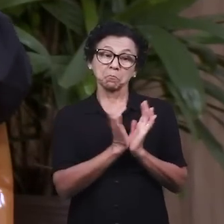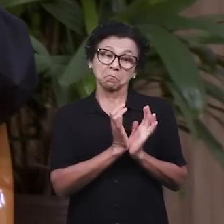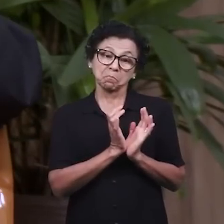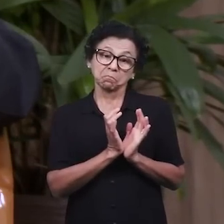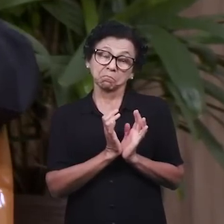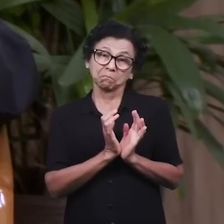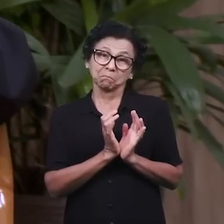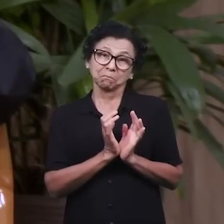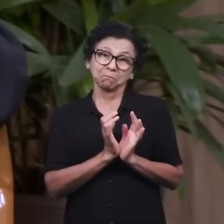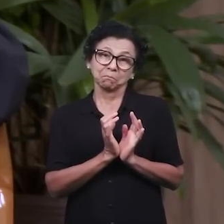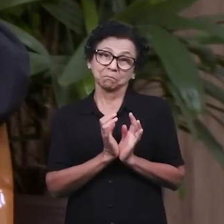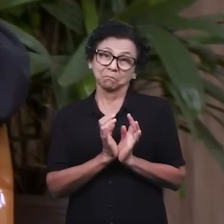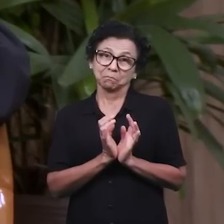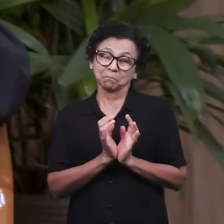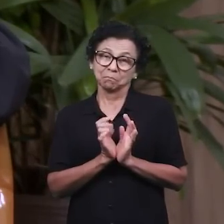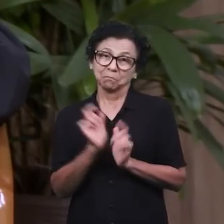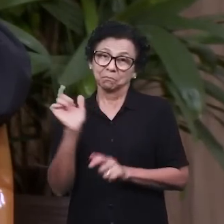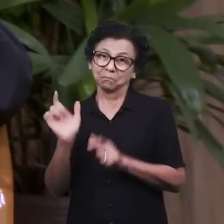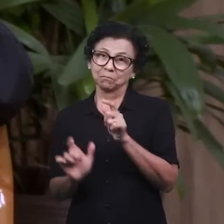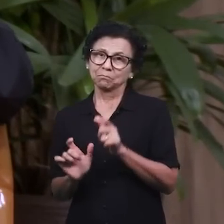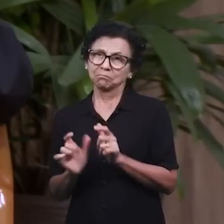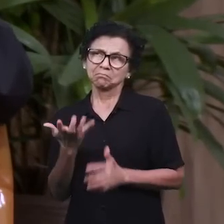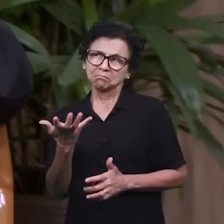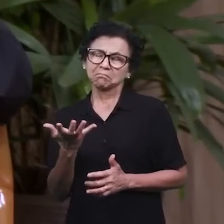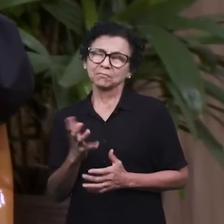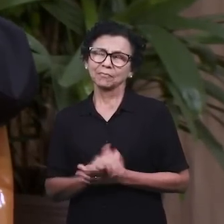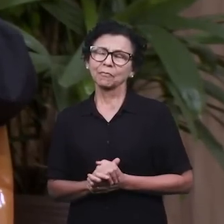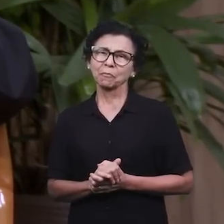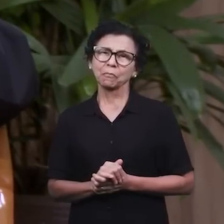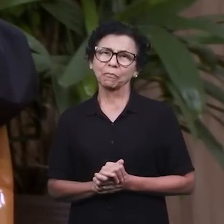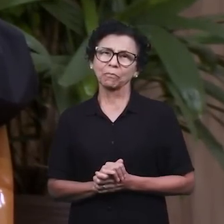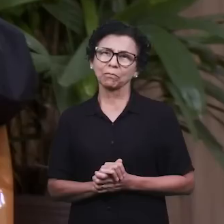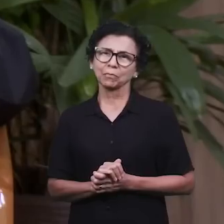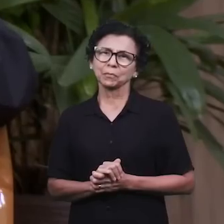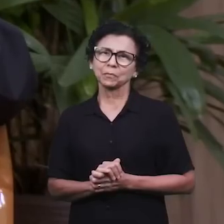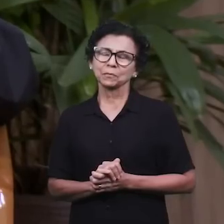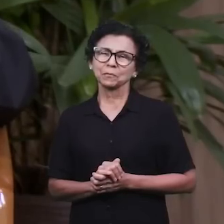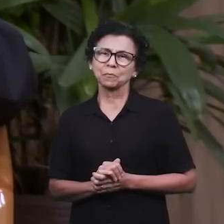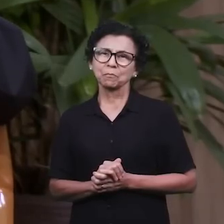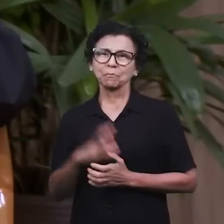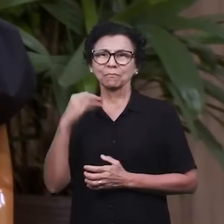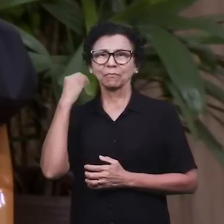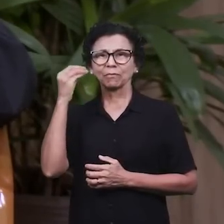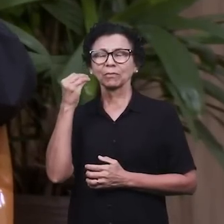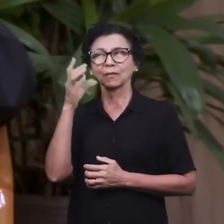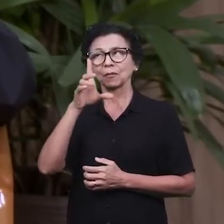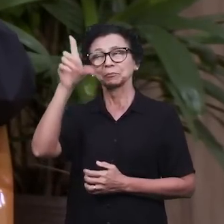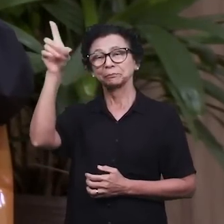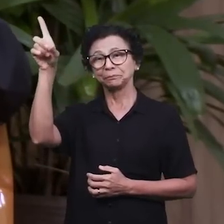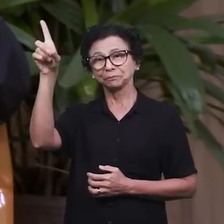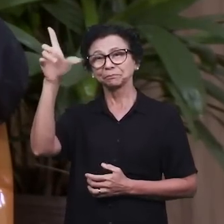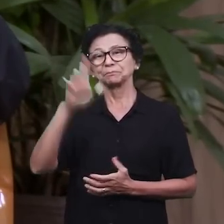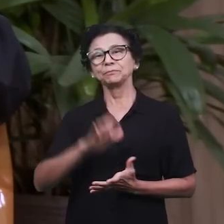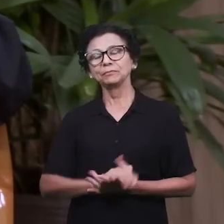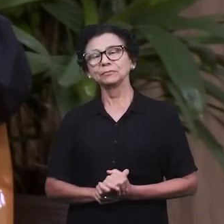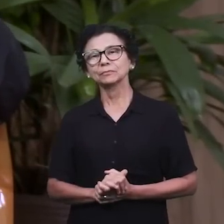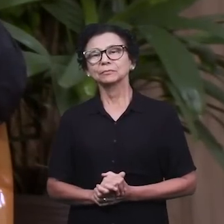experiência religiosa, mas 2 reações, 2 posturas, 2 posicionamentos